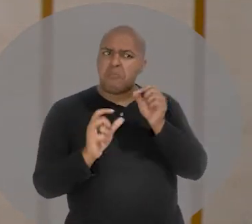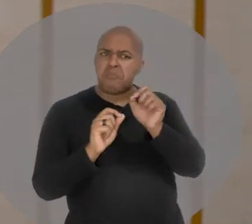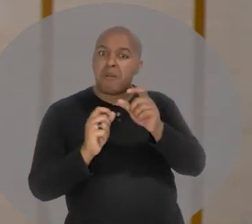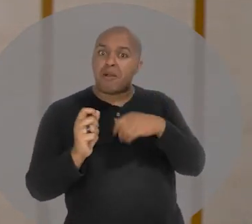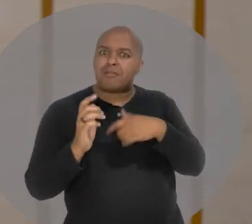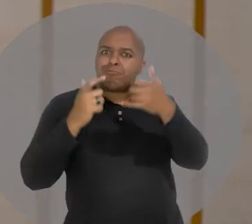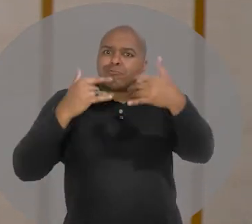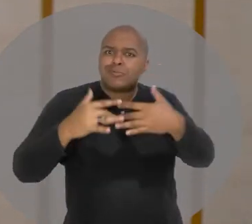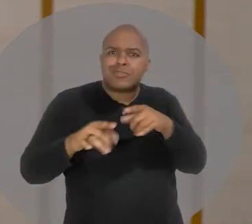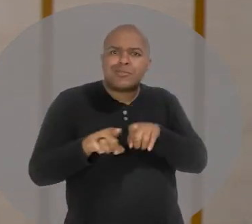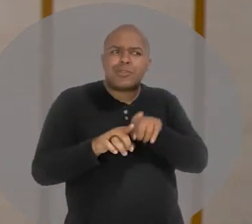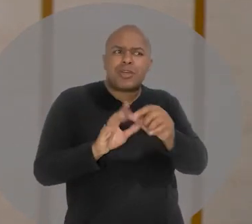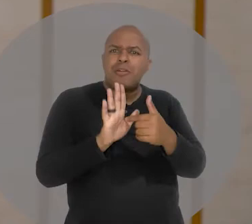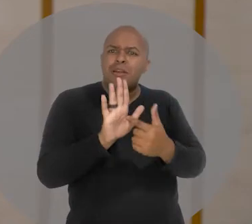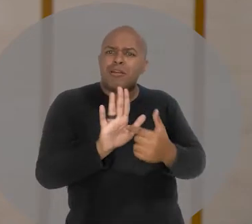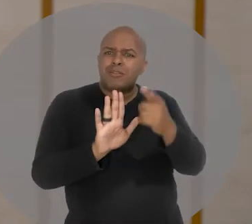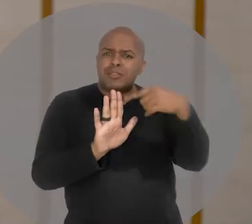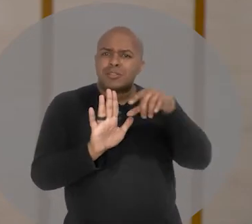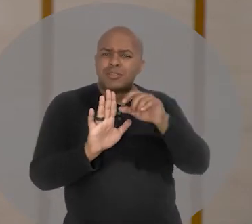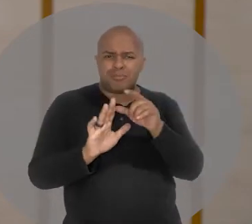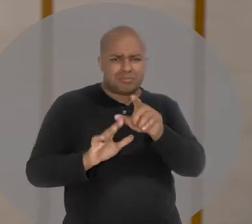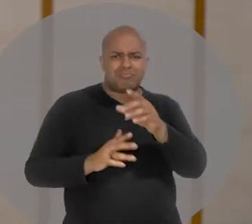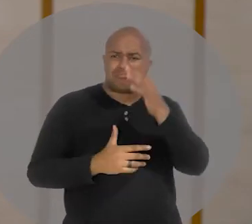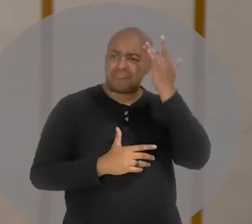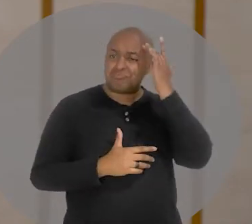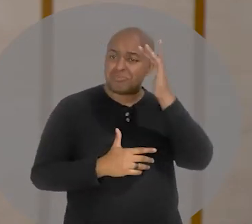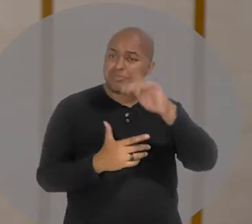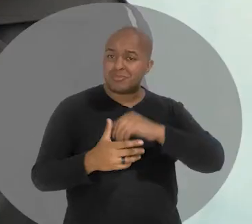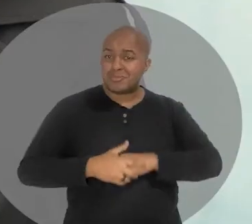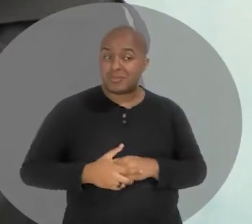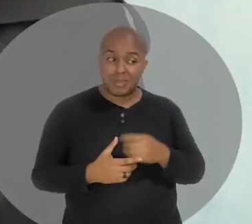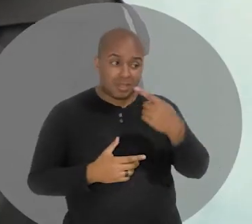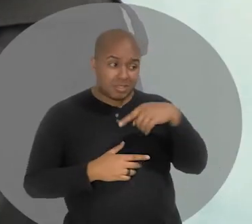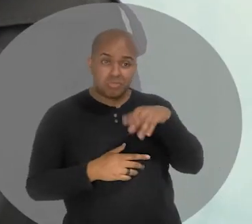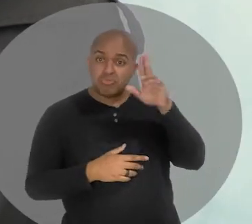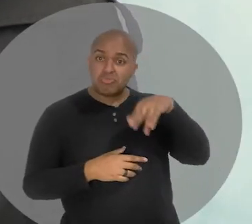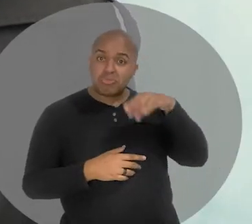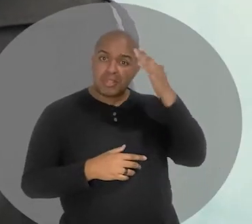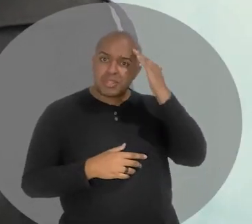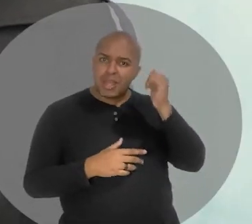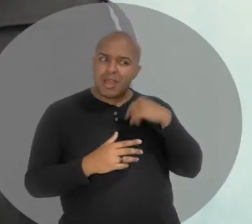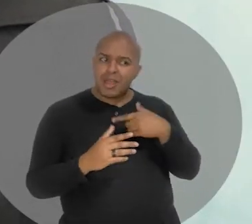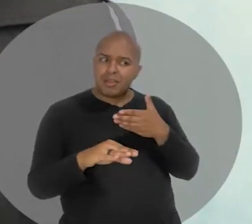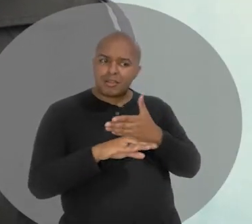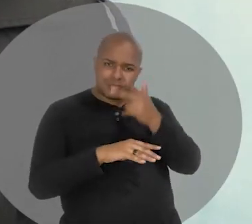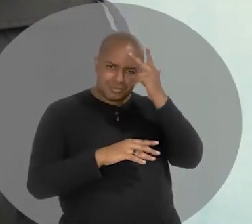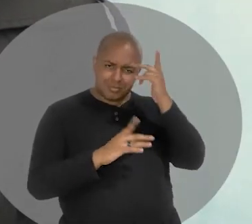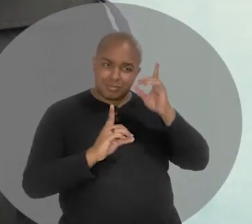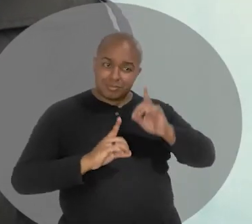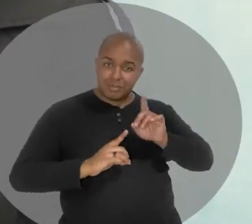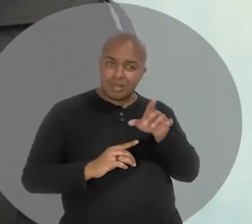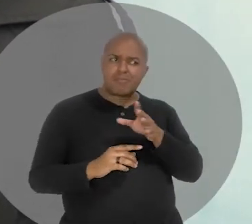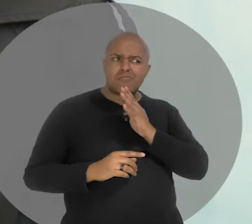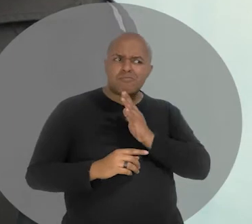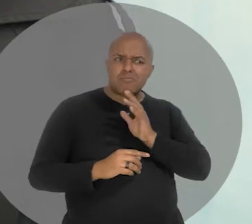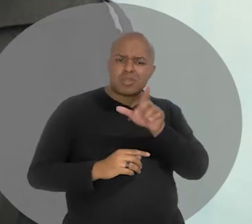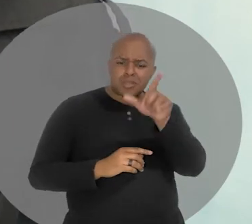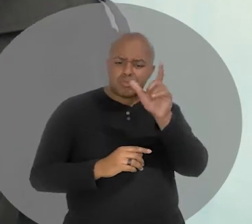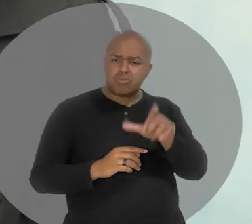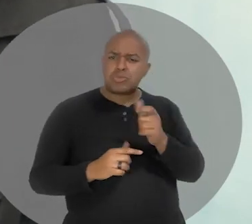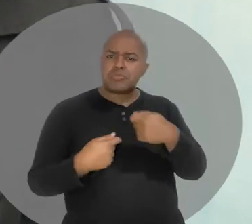o que ela vai trazer para você. Você não sabe. A gente nunca sabe. Estar com a pessoa com deficiência é reconhecer as suas necessidades,